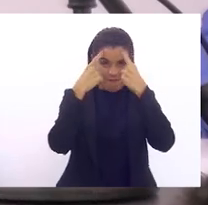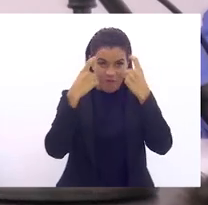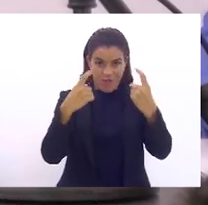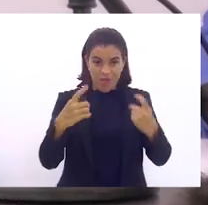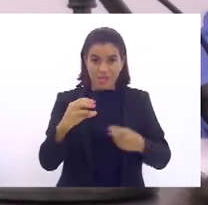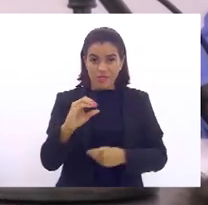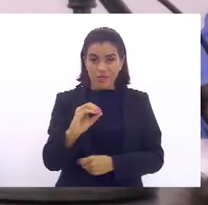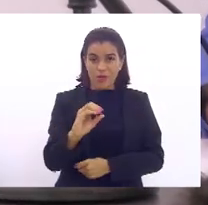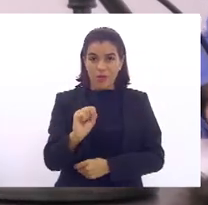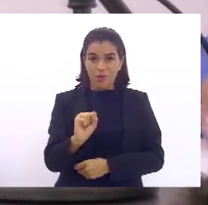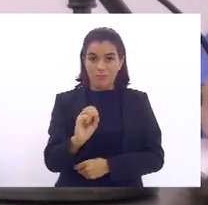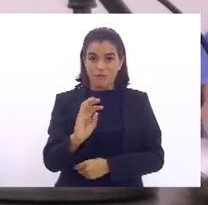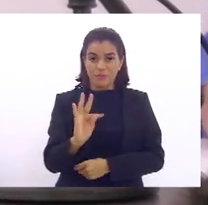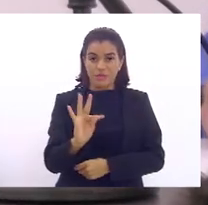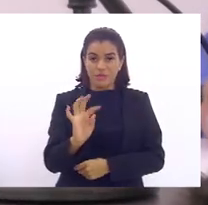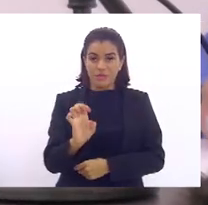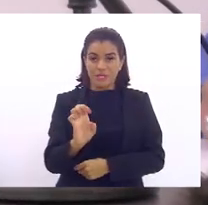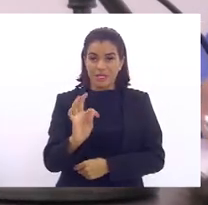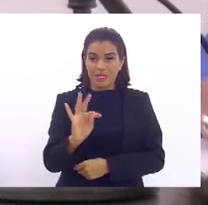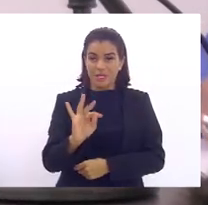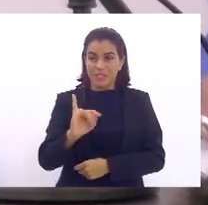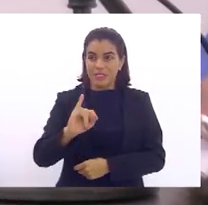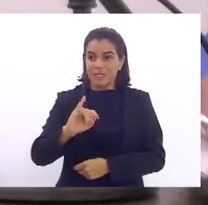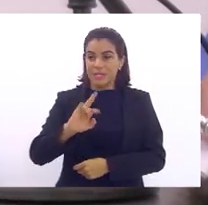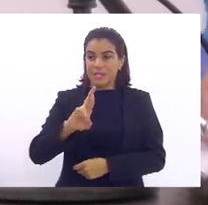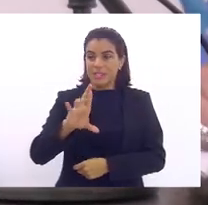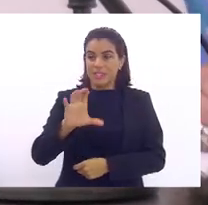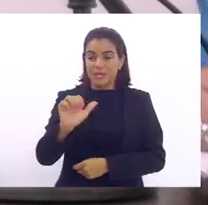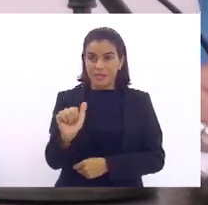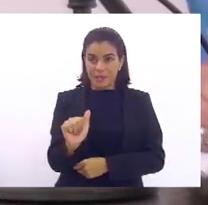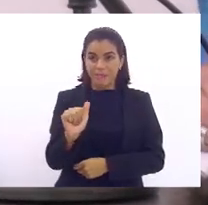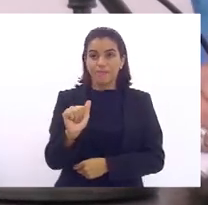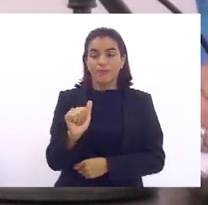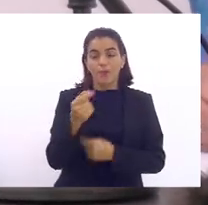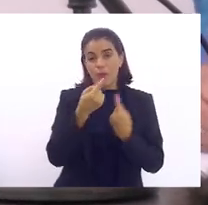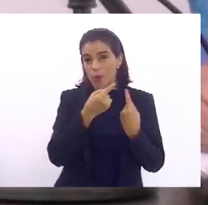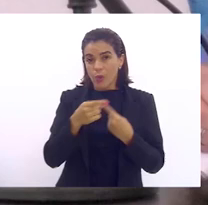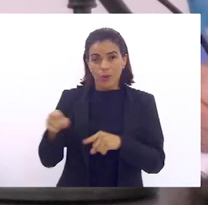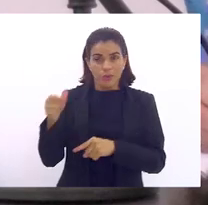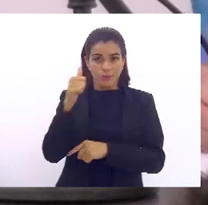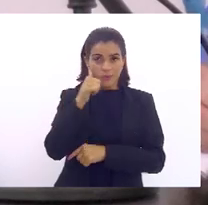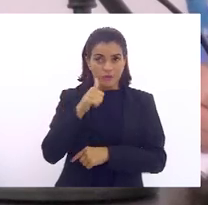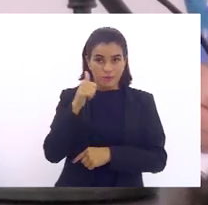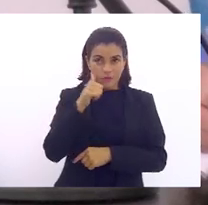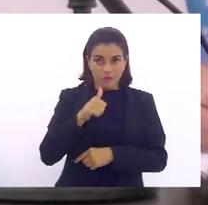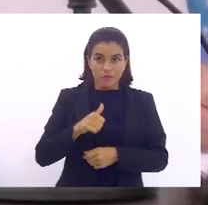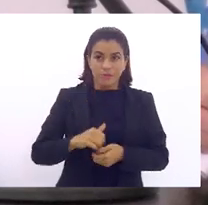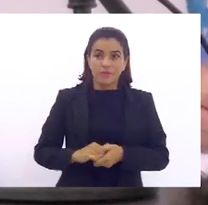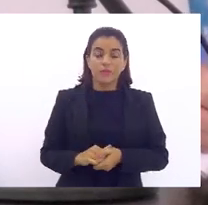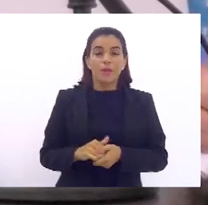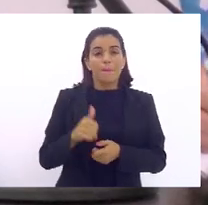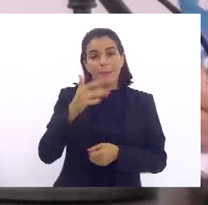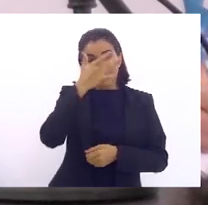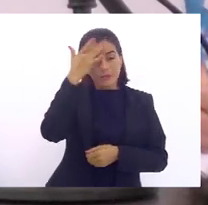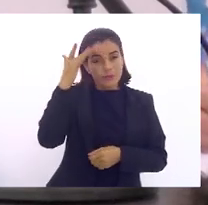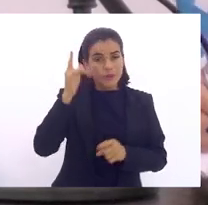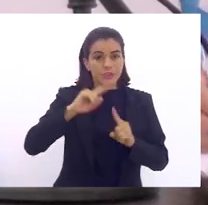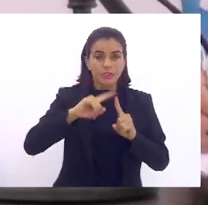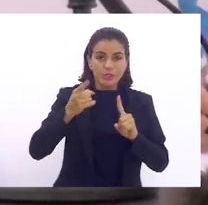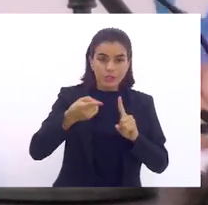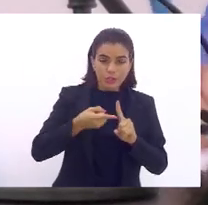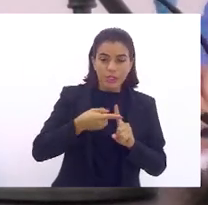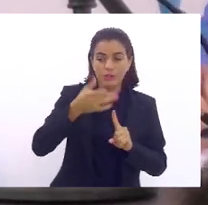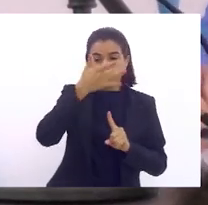se discute o fenômeno que é uma violência institucional contra as mulheres e pessoas que gestam e que parem né